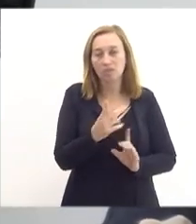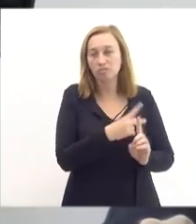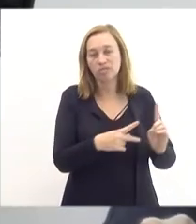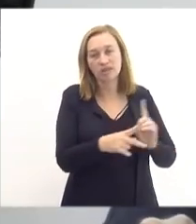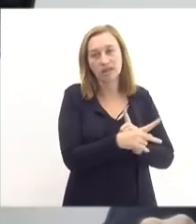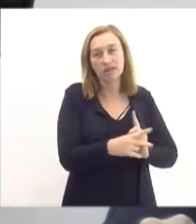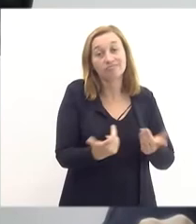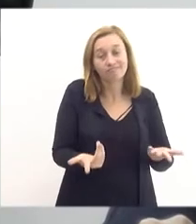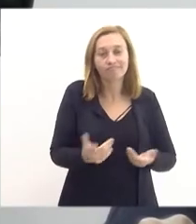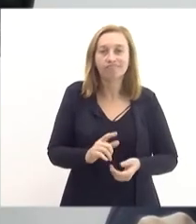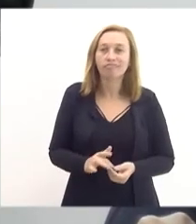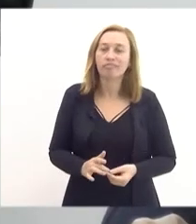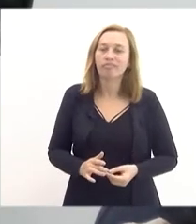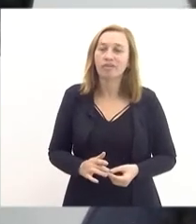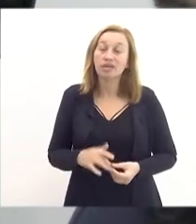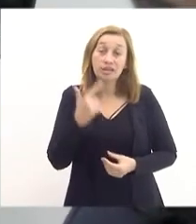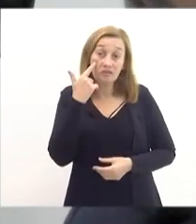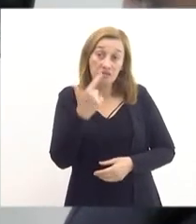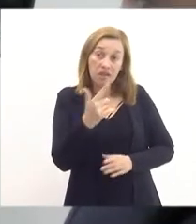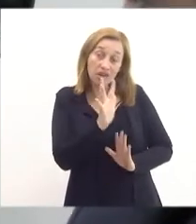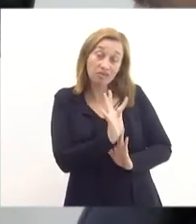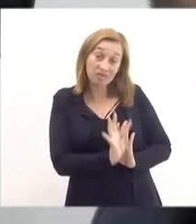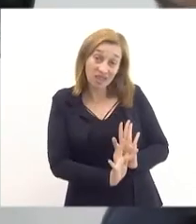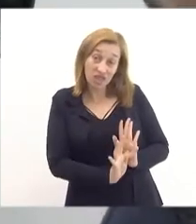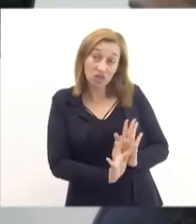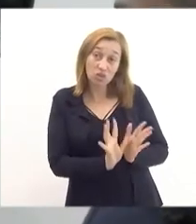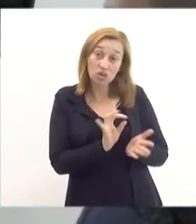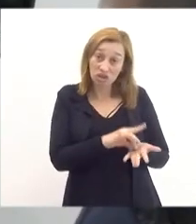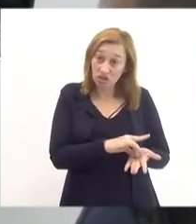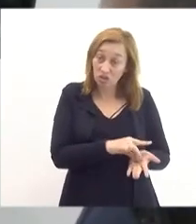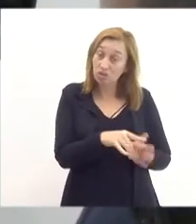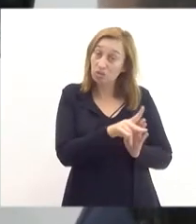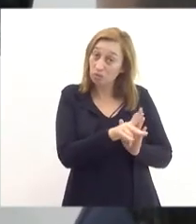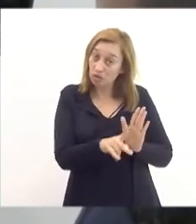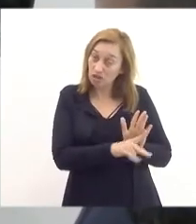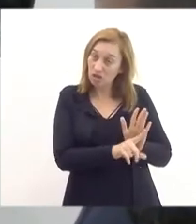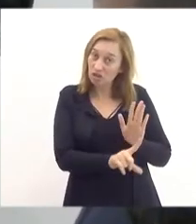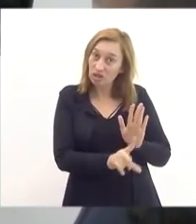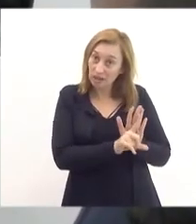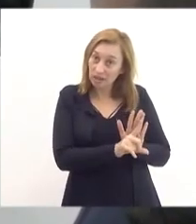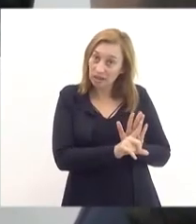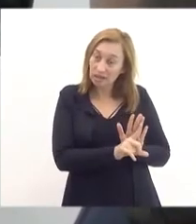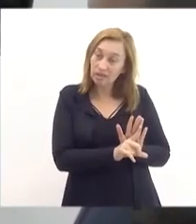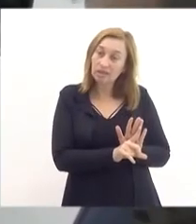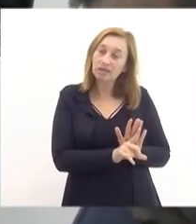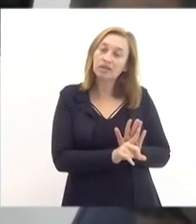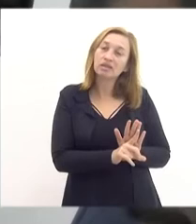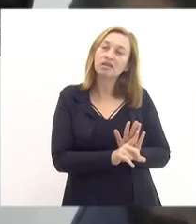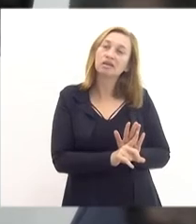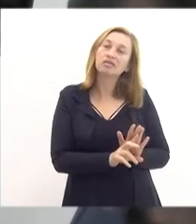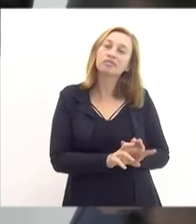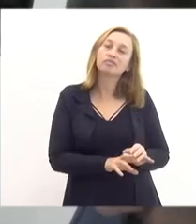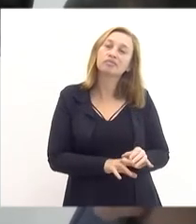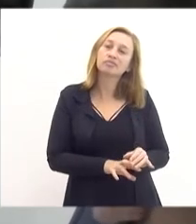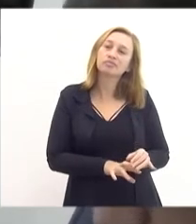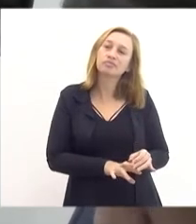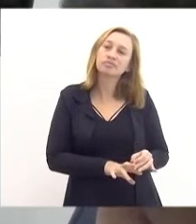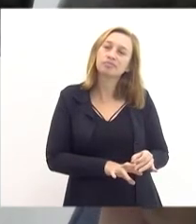previdenciário. Você vê que no texto original do projeto de lei, no texto original,